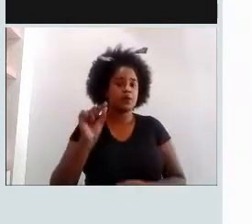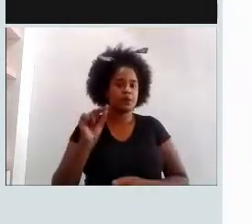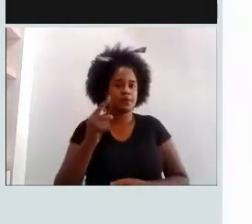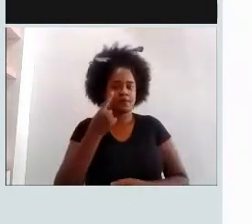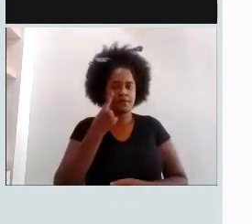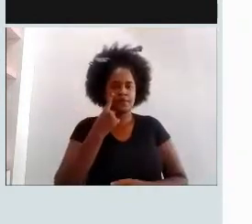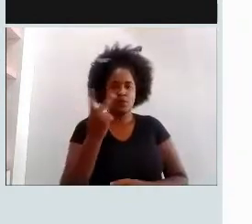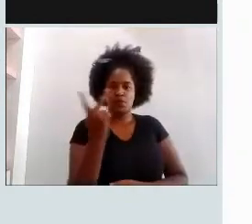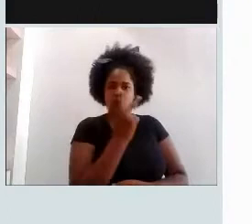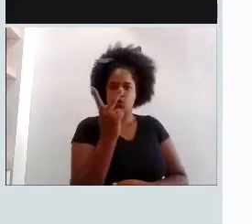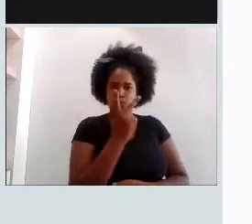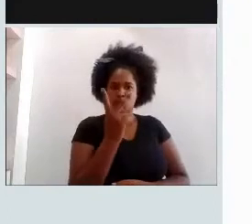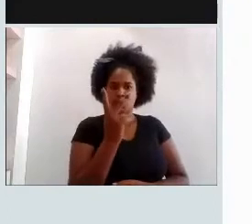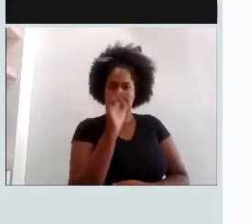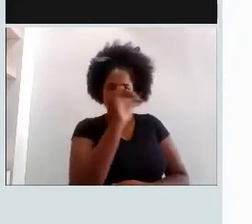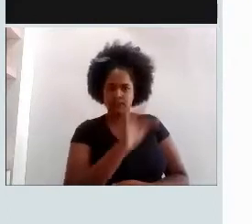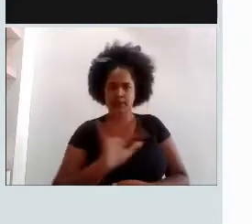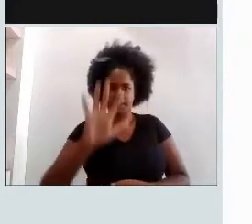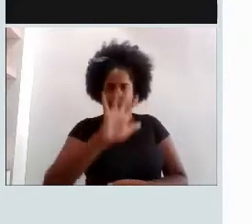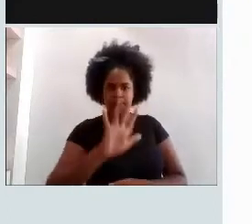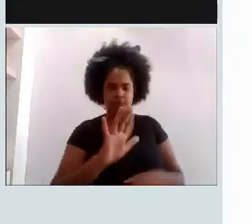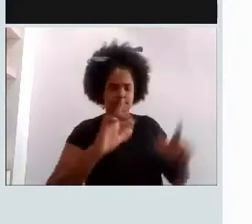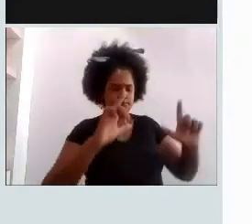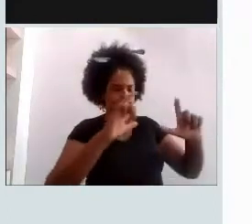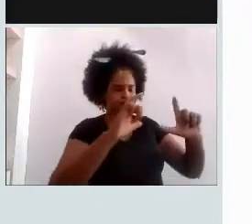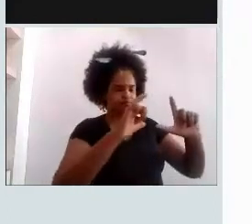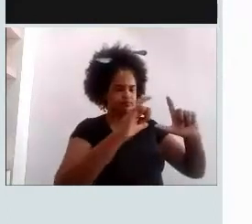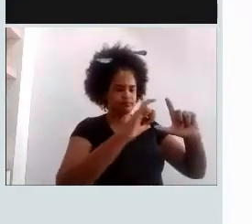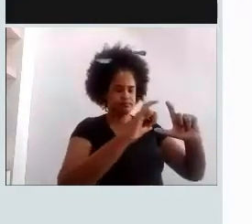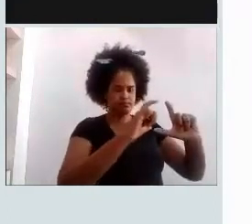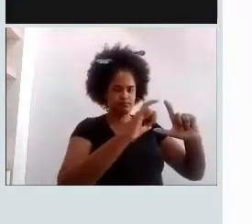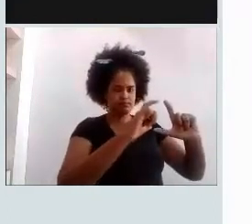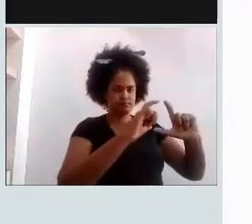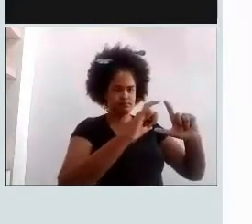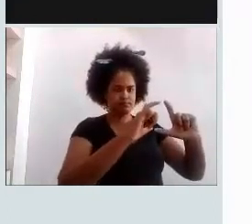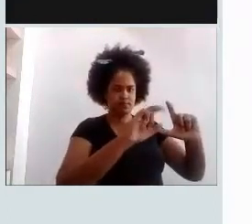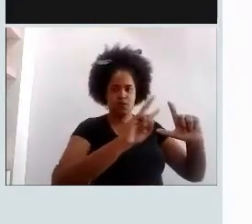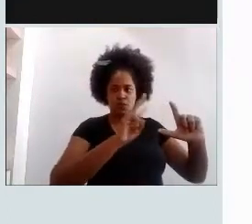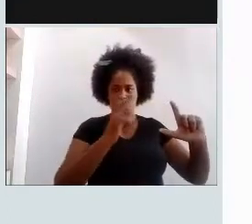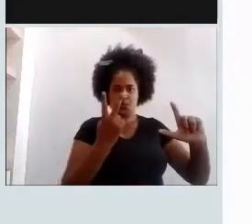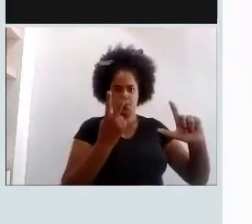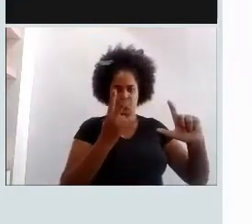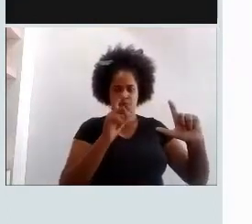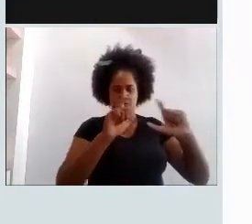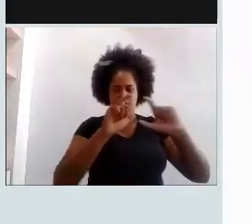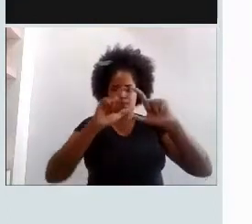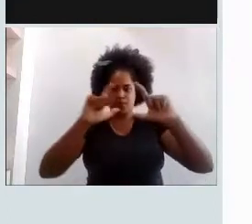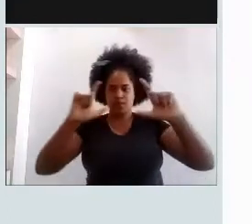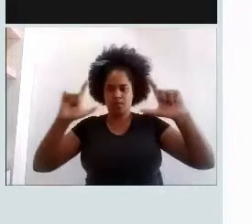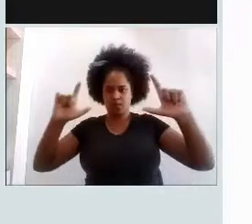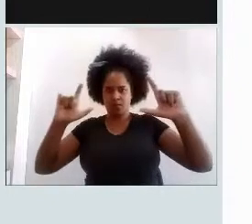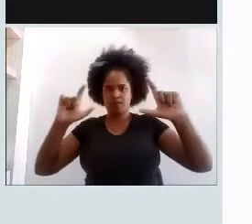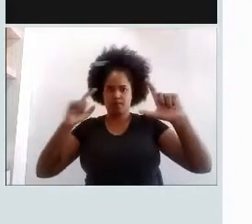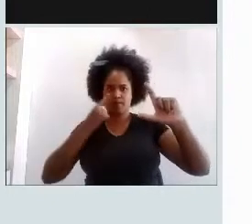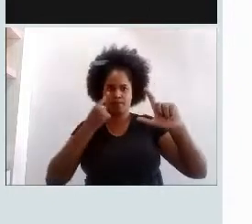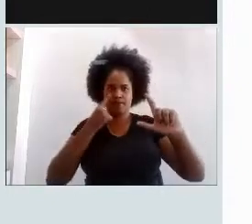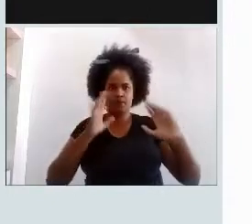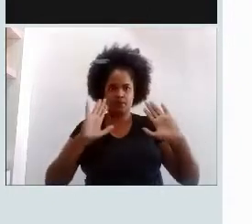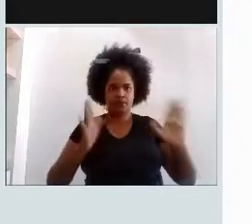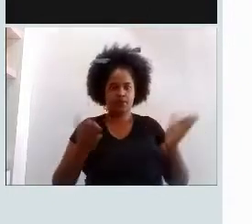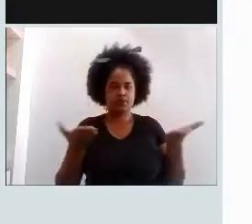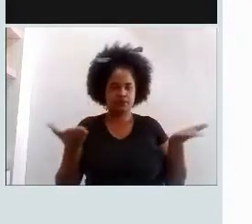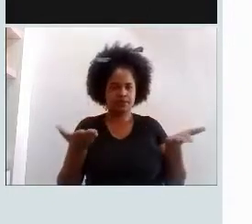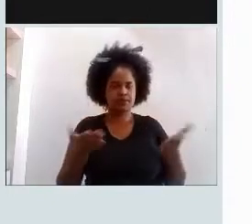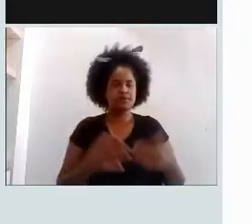vimos que uma é maior que a outra, ou pode ser menor que a outra.